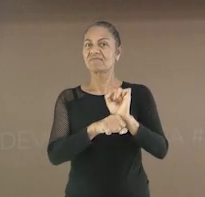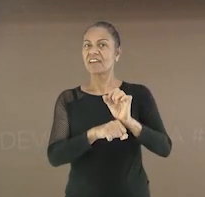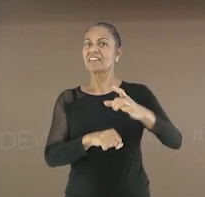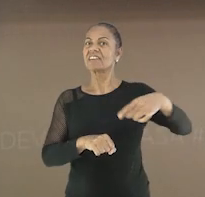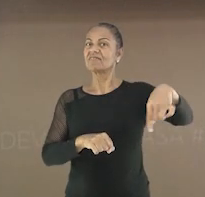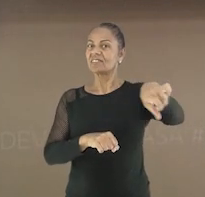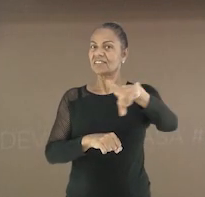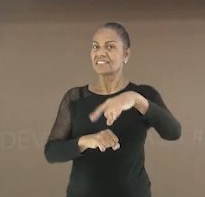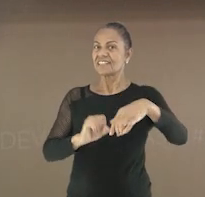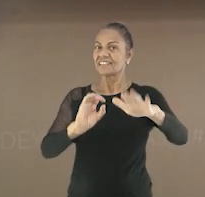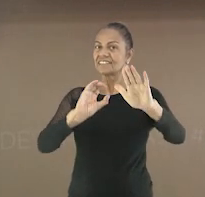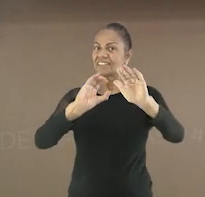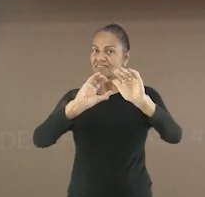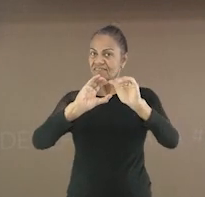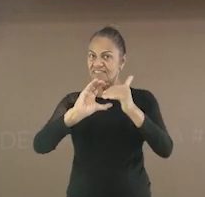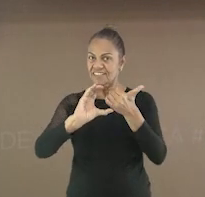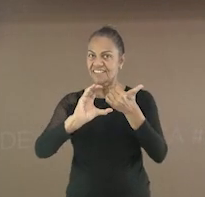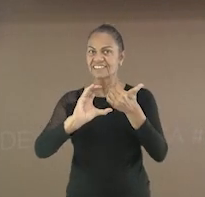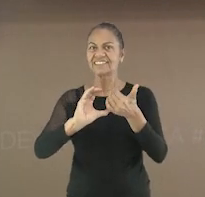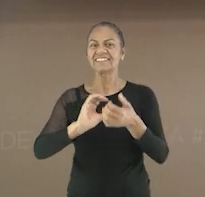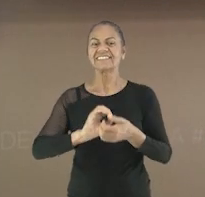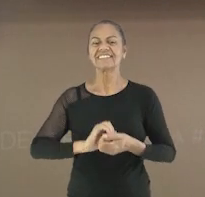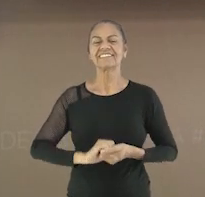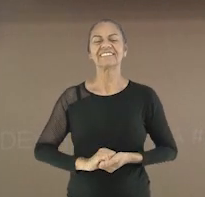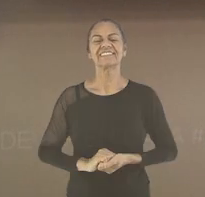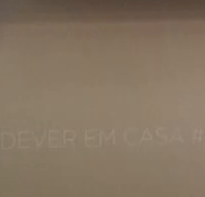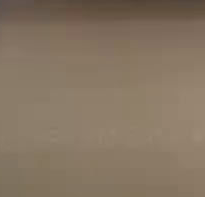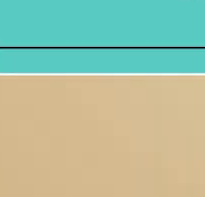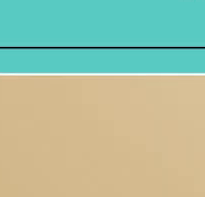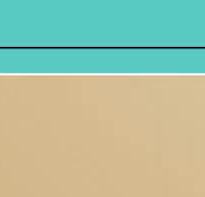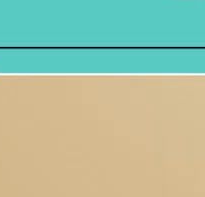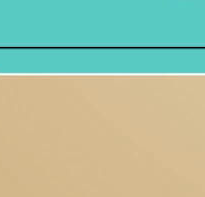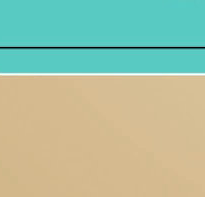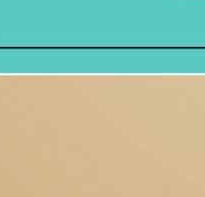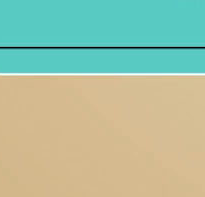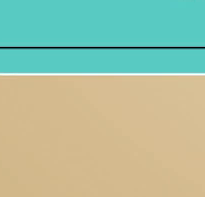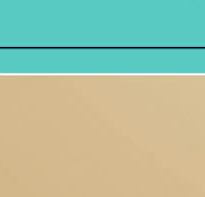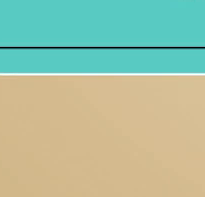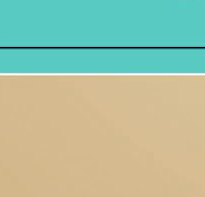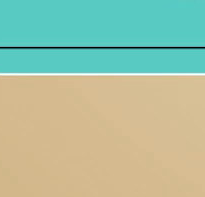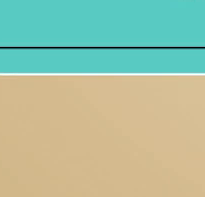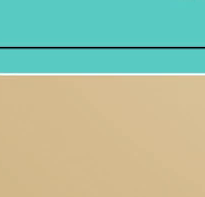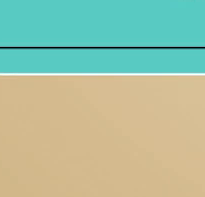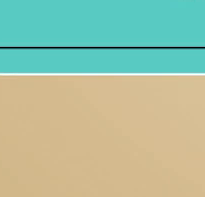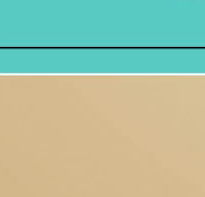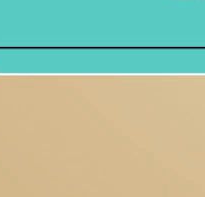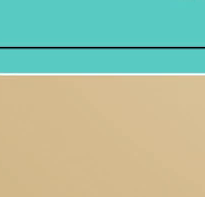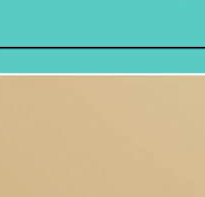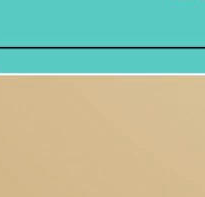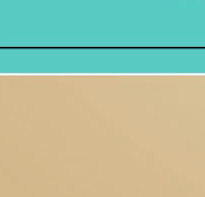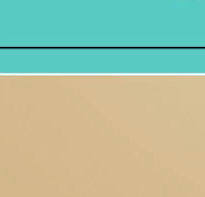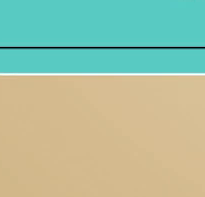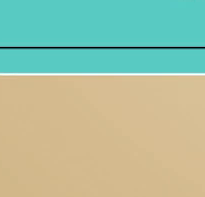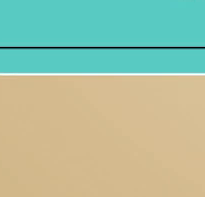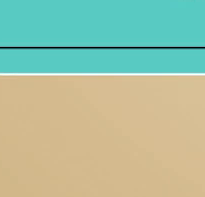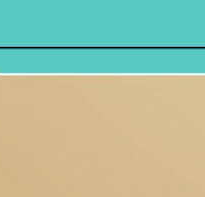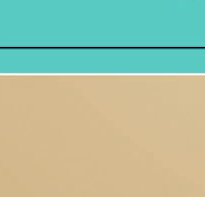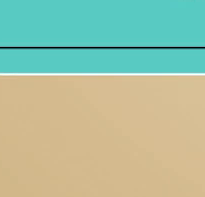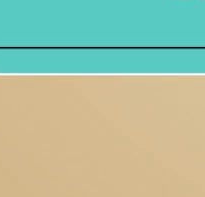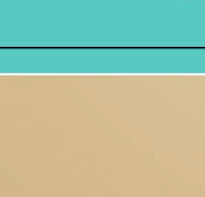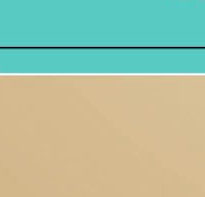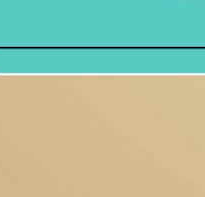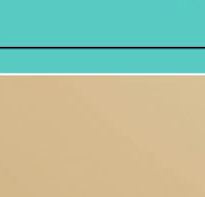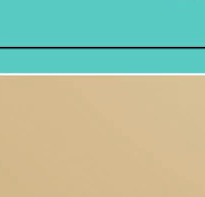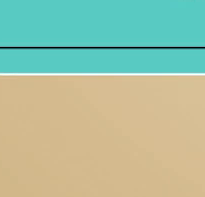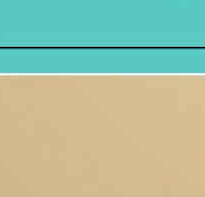Espero a contribuição de vocês, espero receber essa atividade.